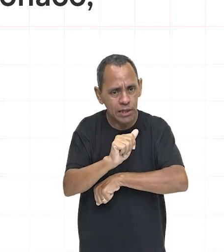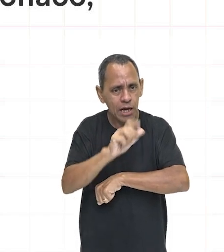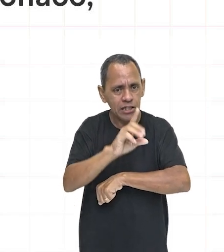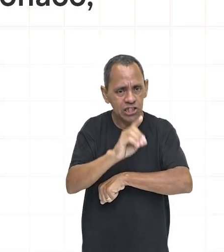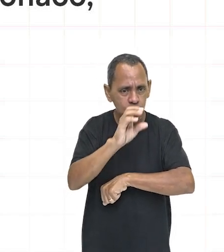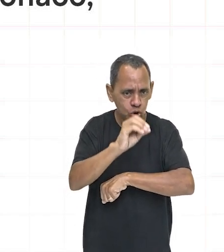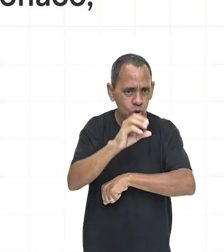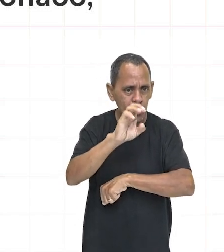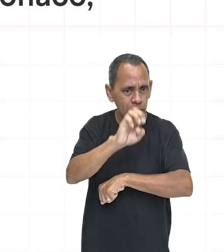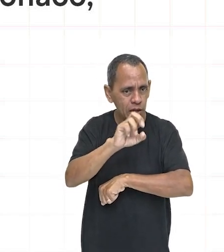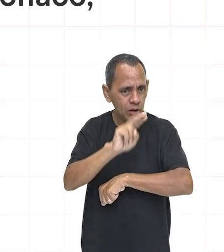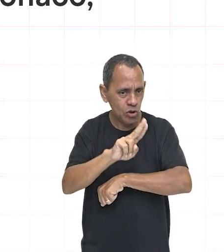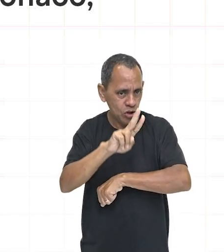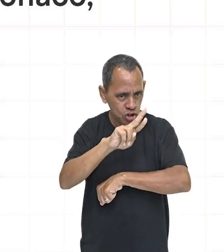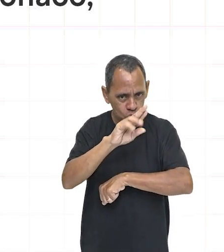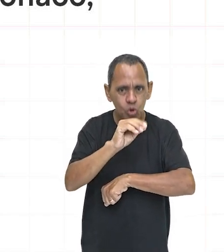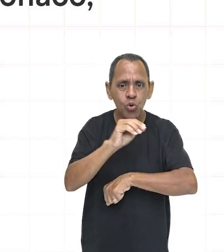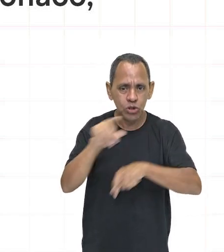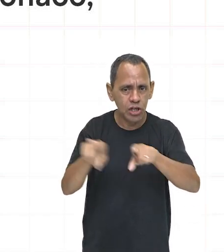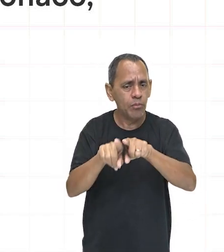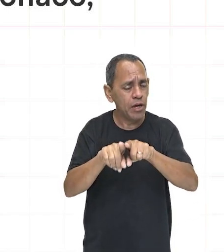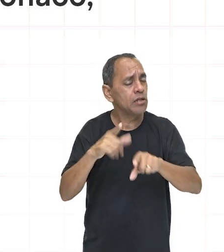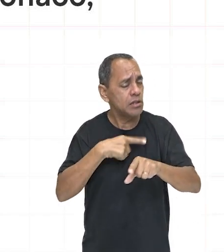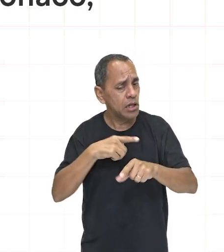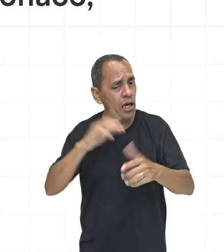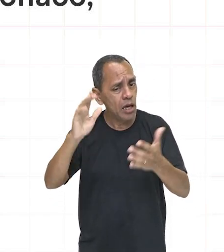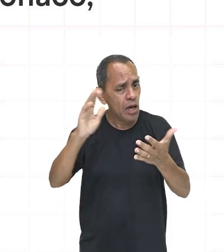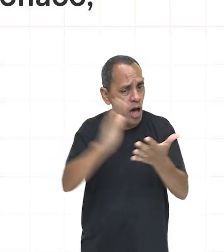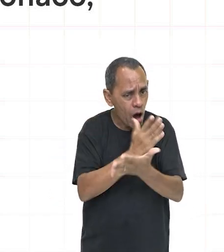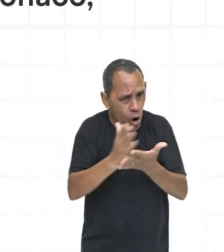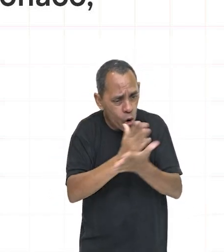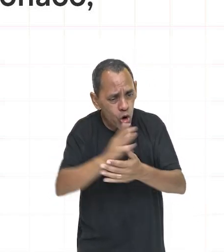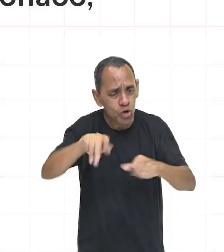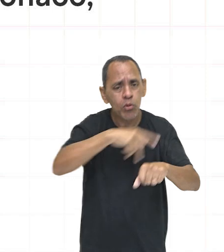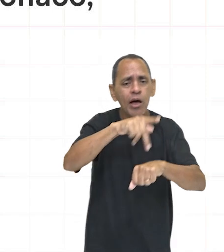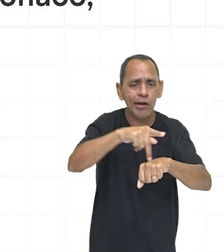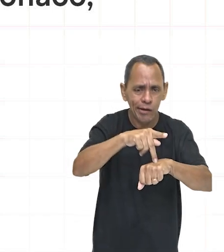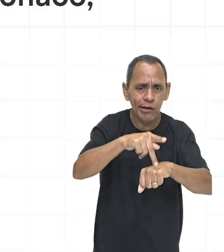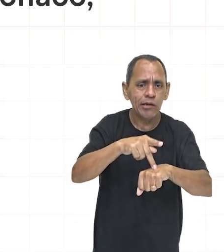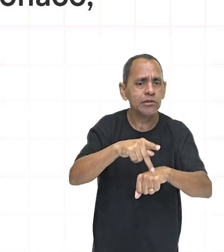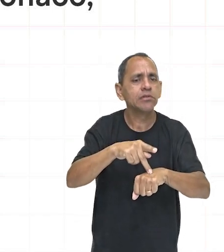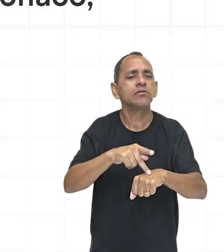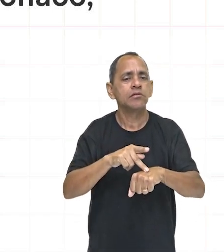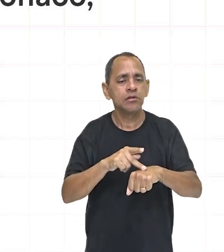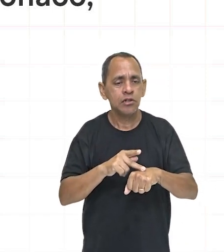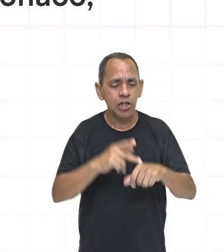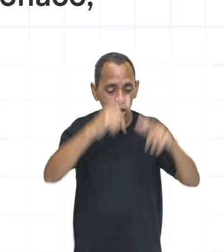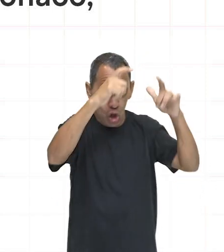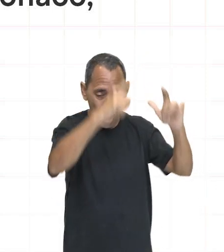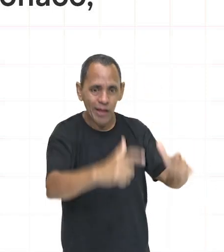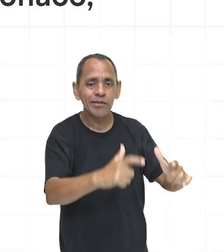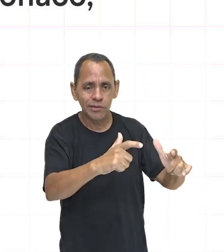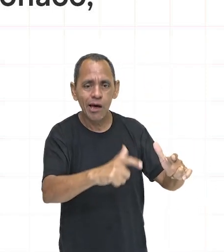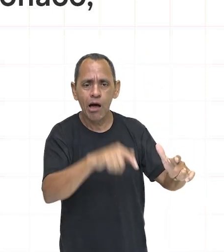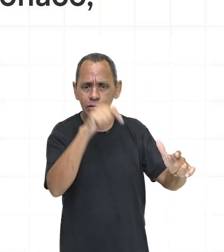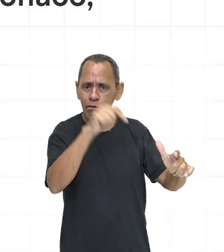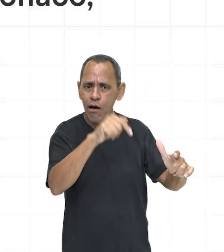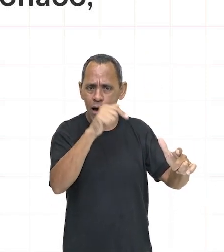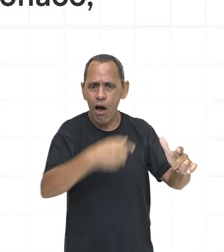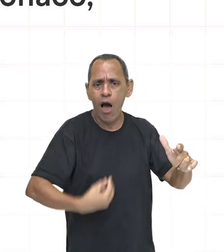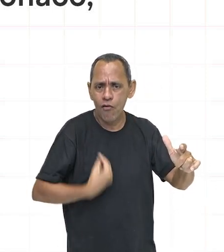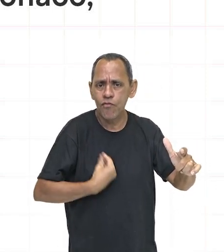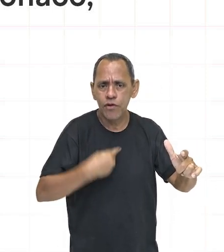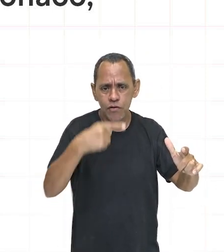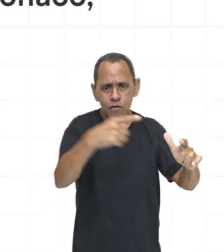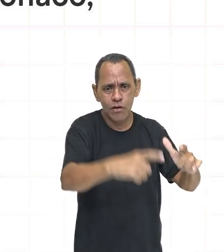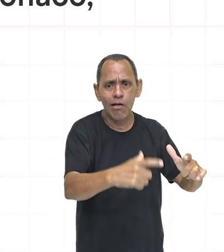que vão existir países que fazem parte da União Europeia, porém eles não